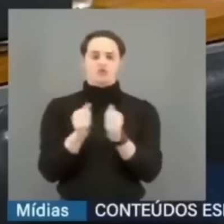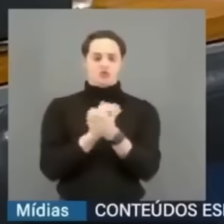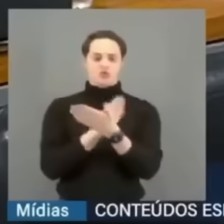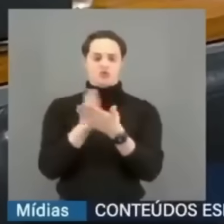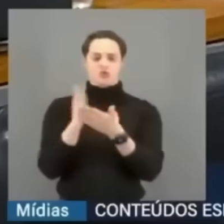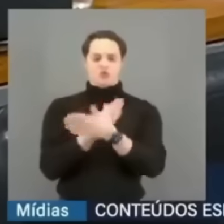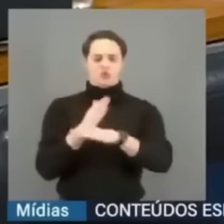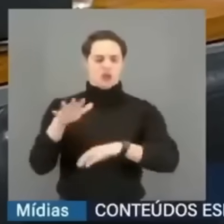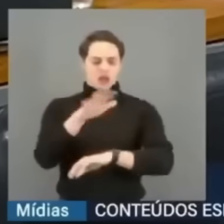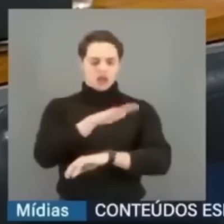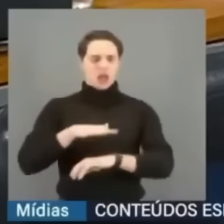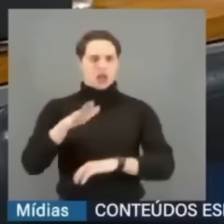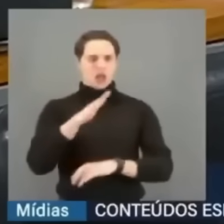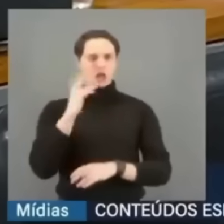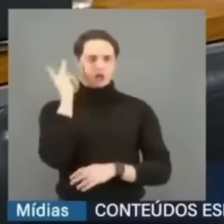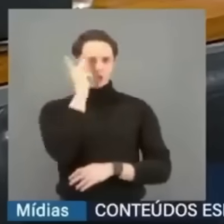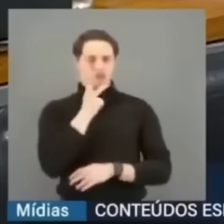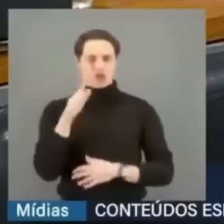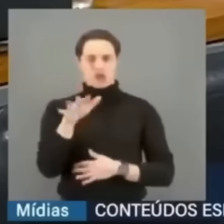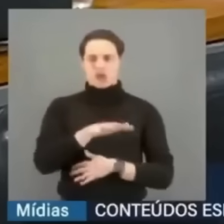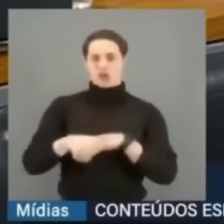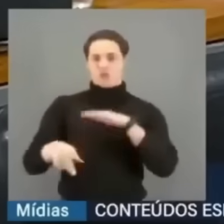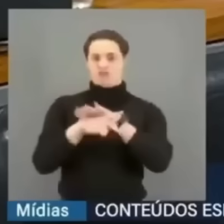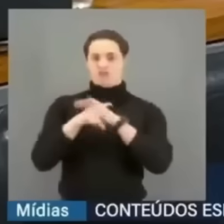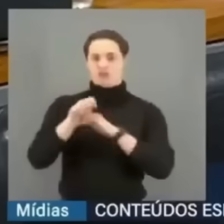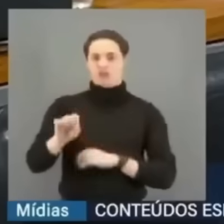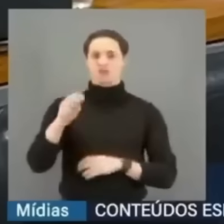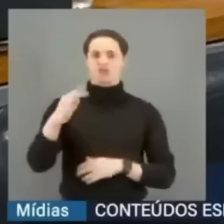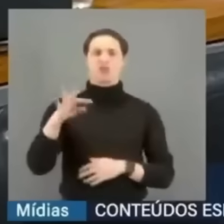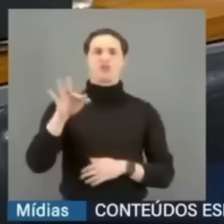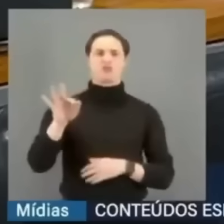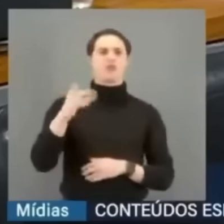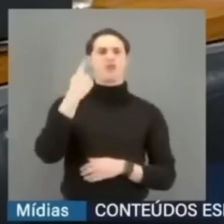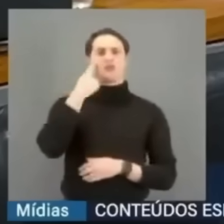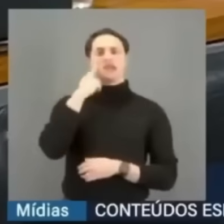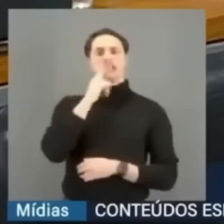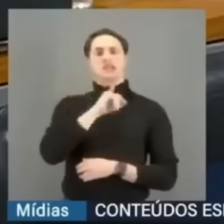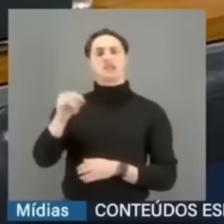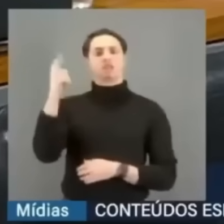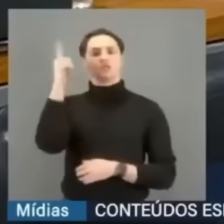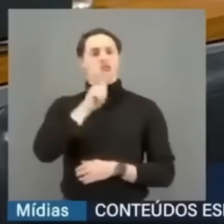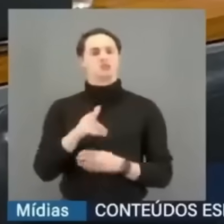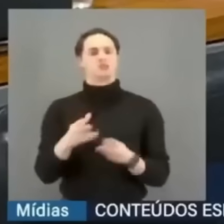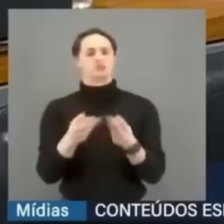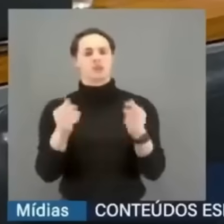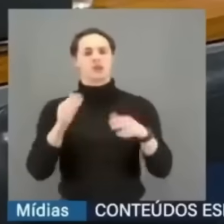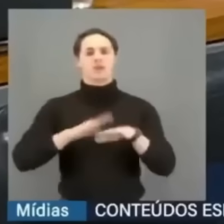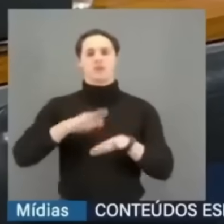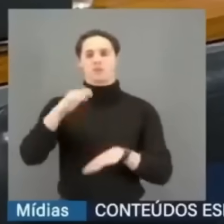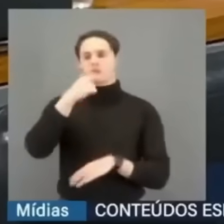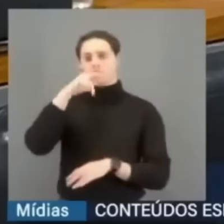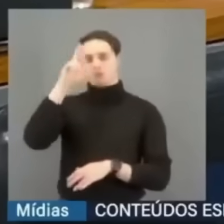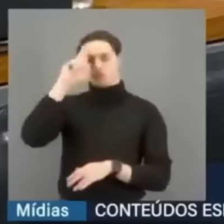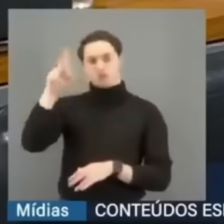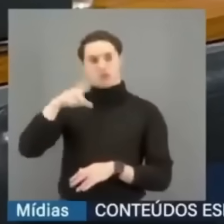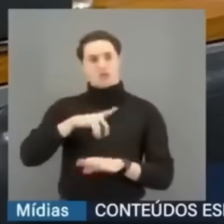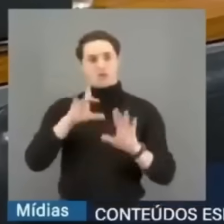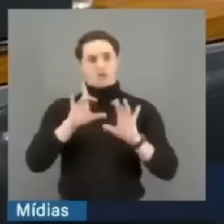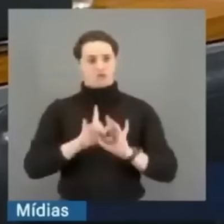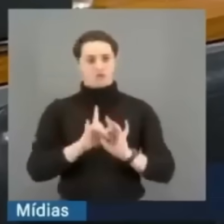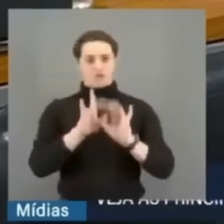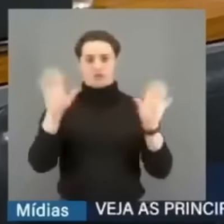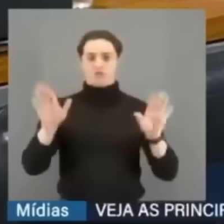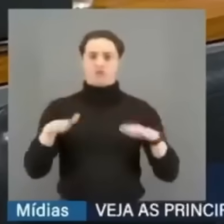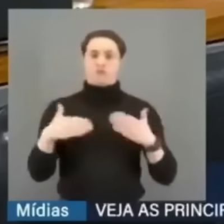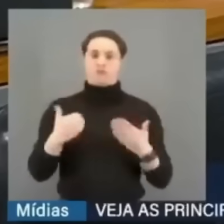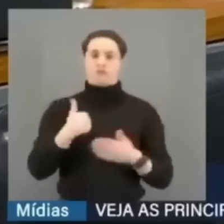setores políticos, setores do próprio STF, ver se consegue sensibilizar para que o senhor seja solto. Eu acho